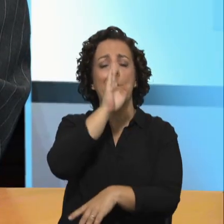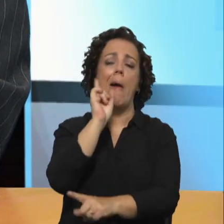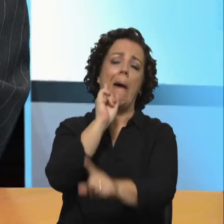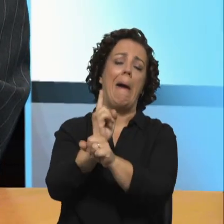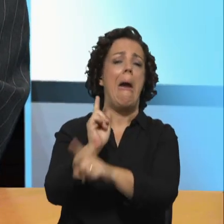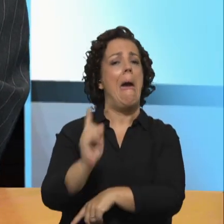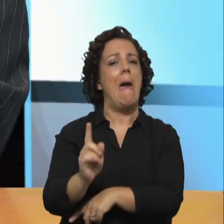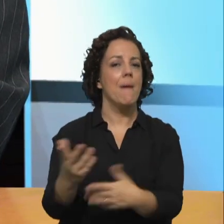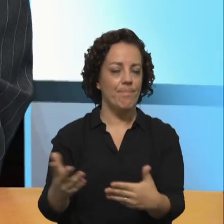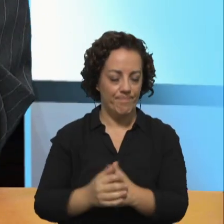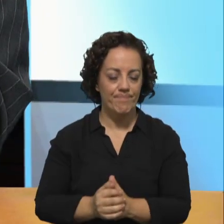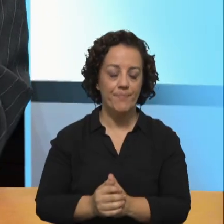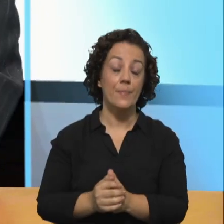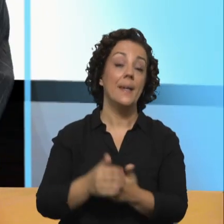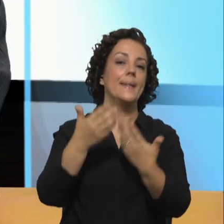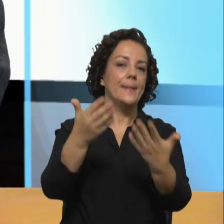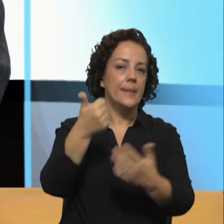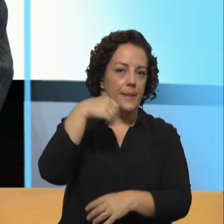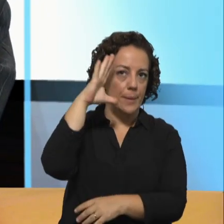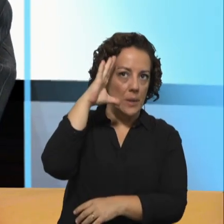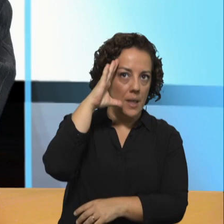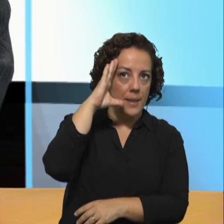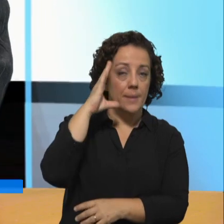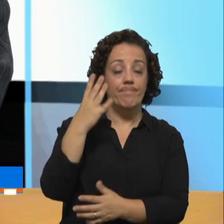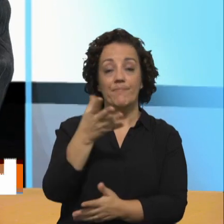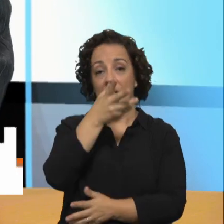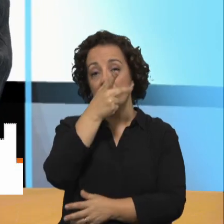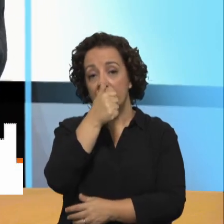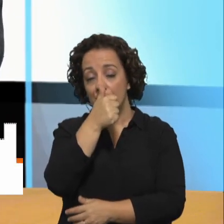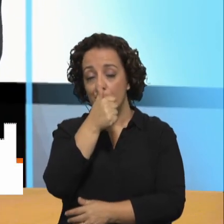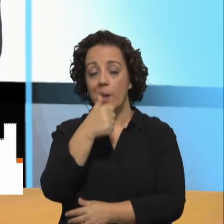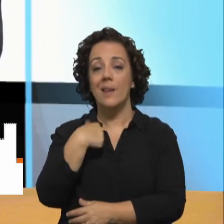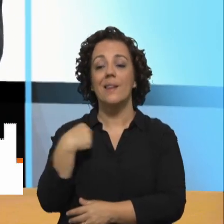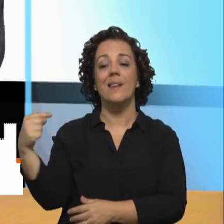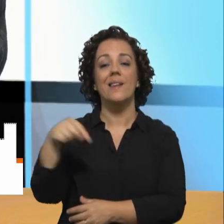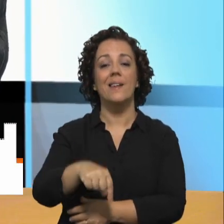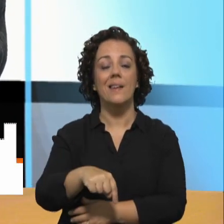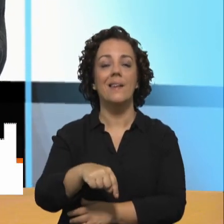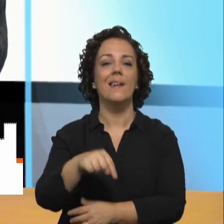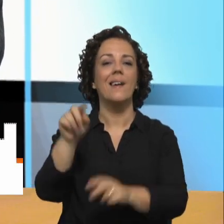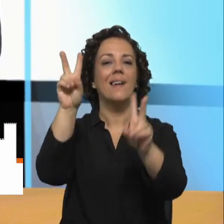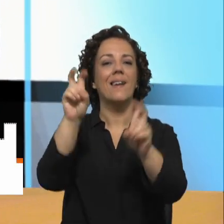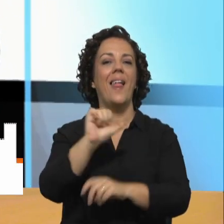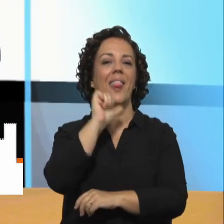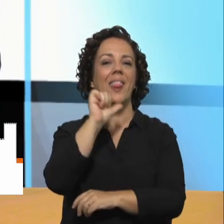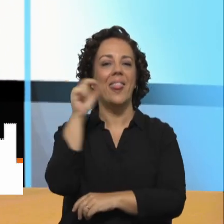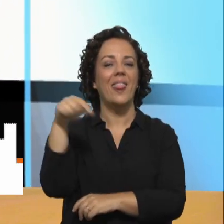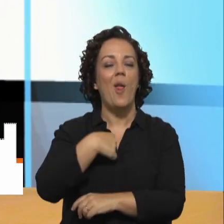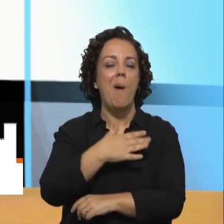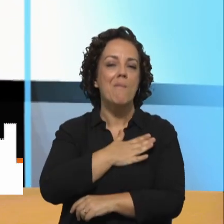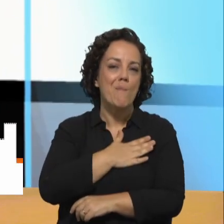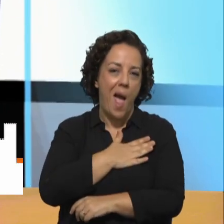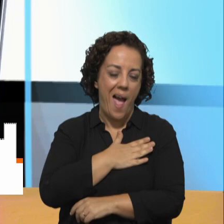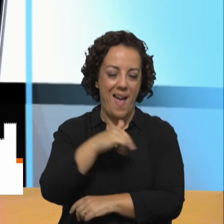então, boa tarde e infelizmente não venho cá por aquilo que habitualmente faço e gosto de fazer aqui